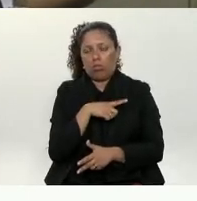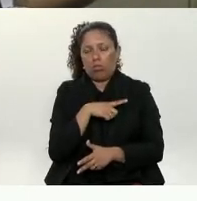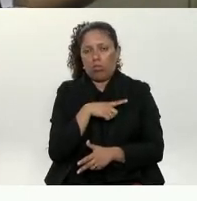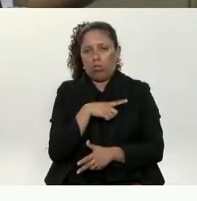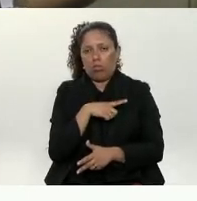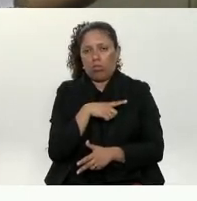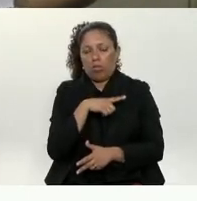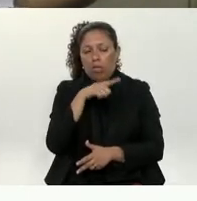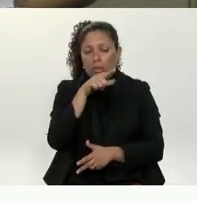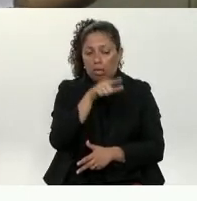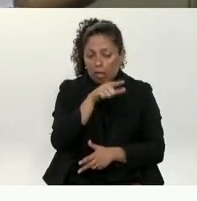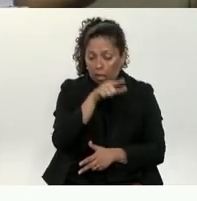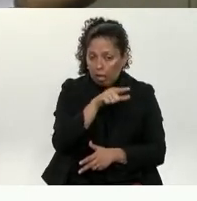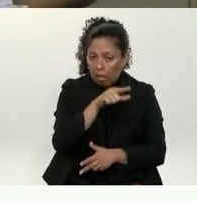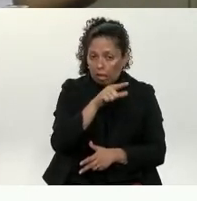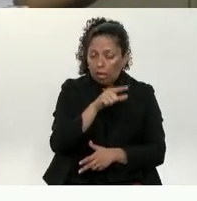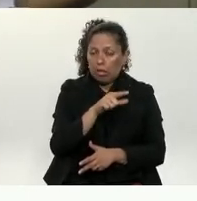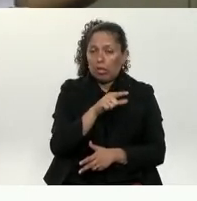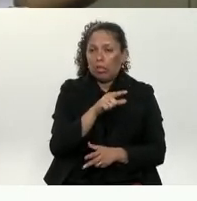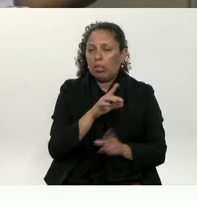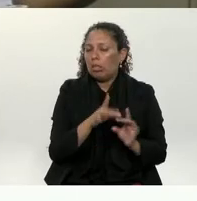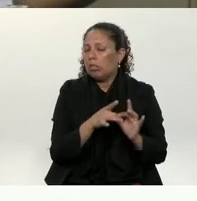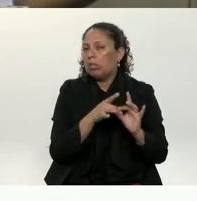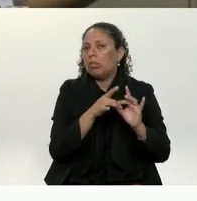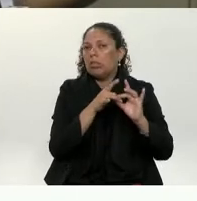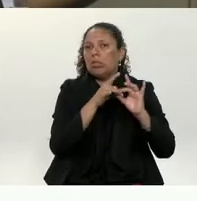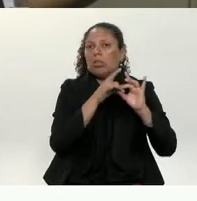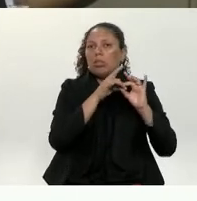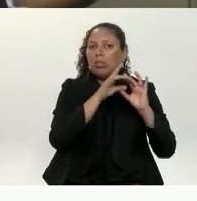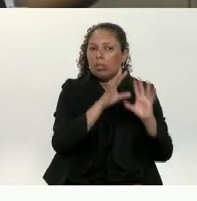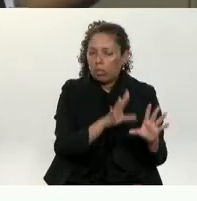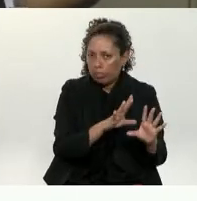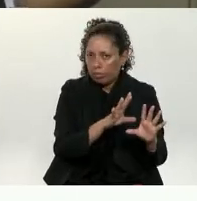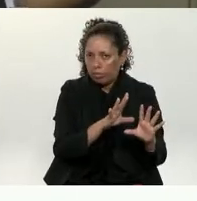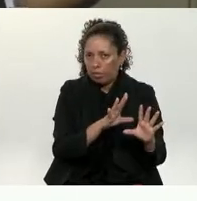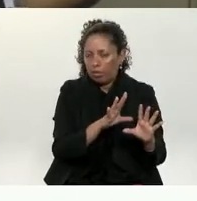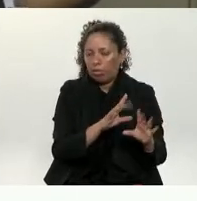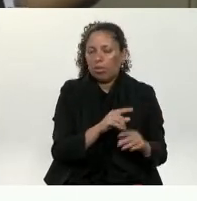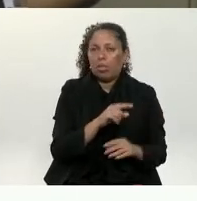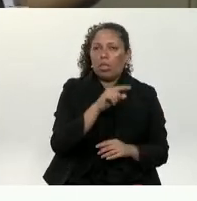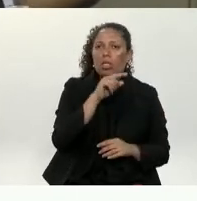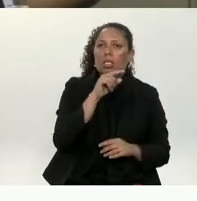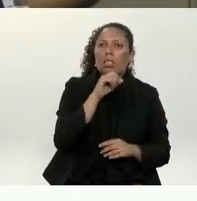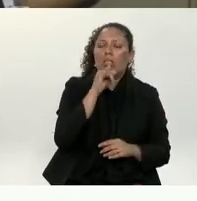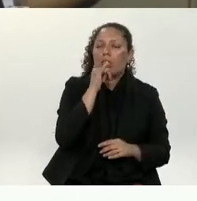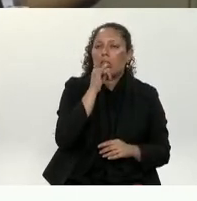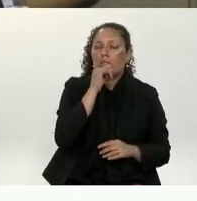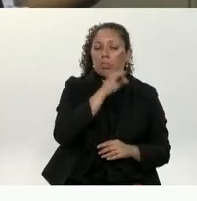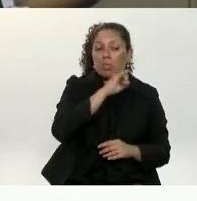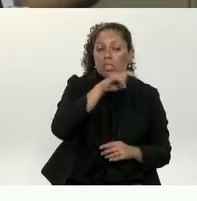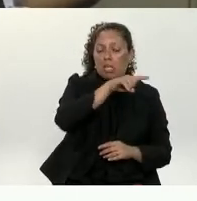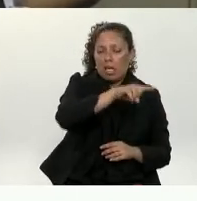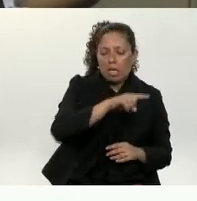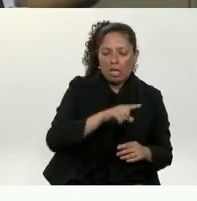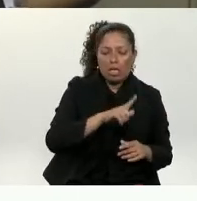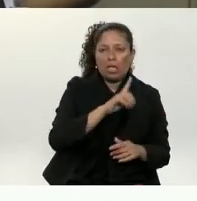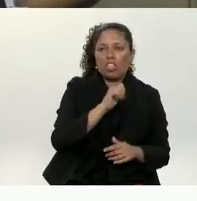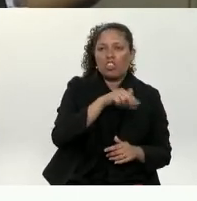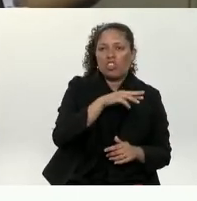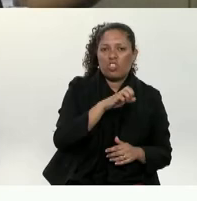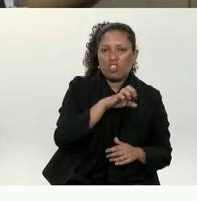guardado a independência da Genesa, que é necessária justamente para que... porque se a Genesa for uma agência